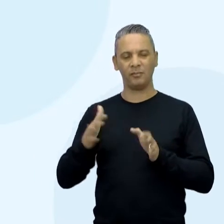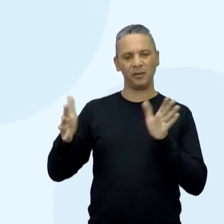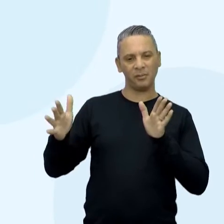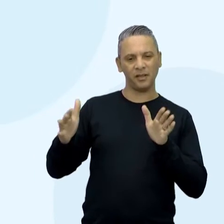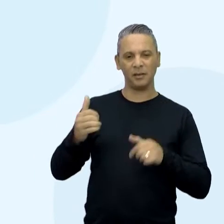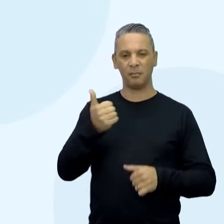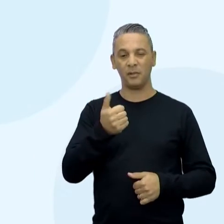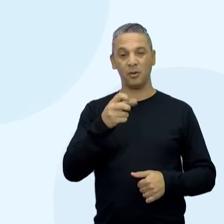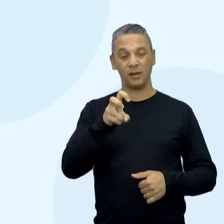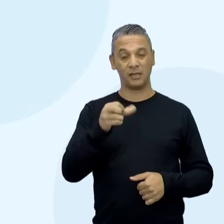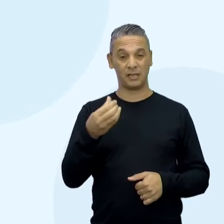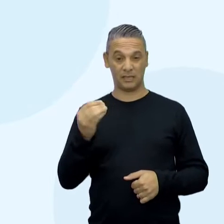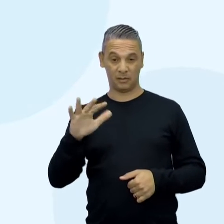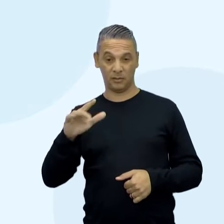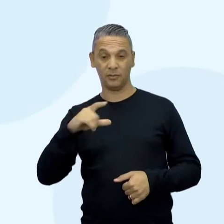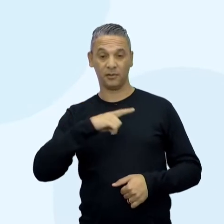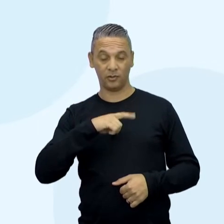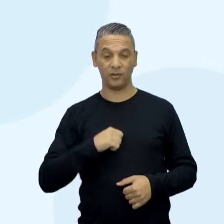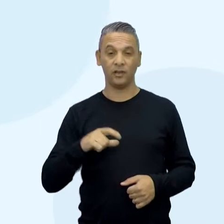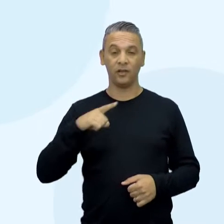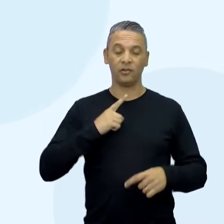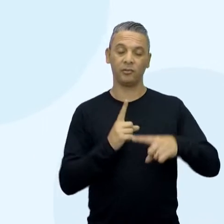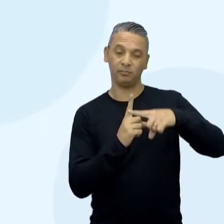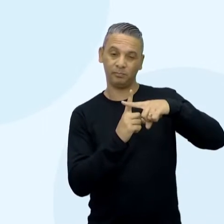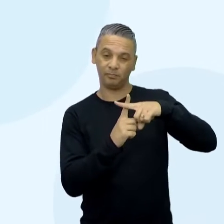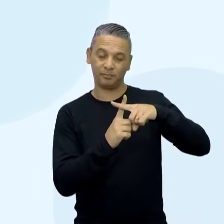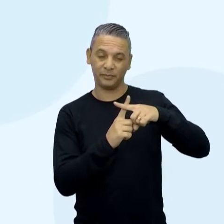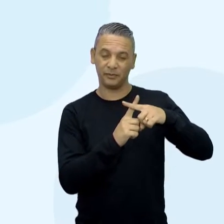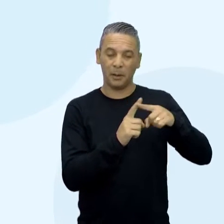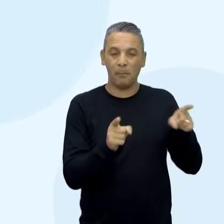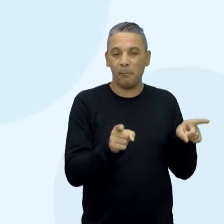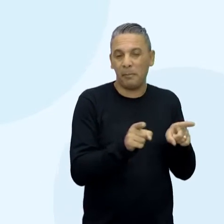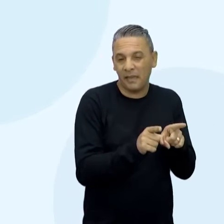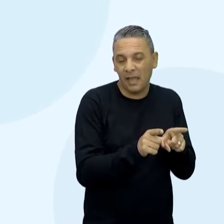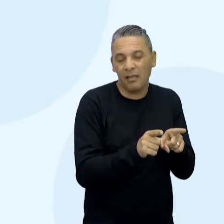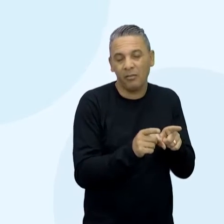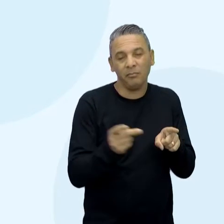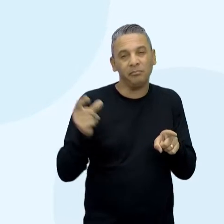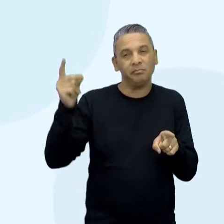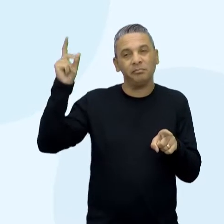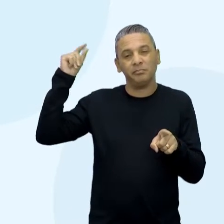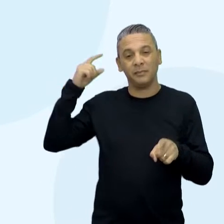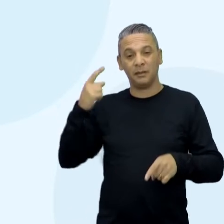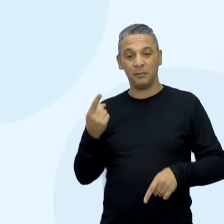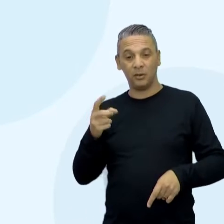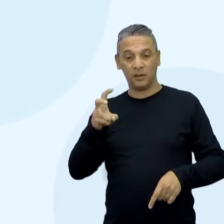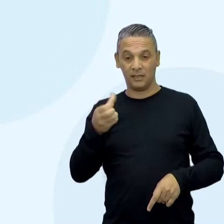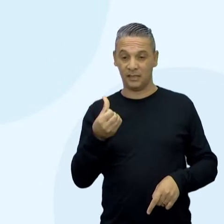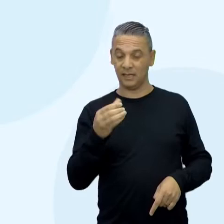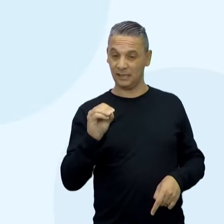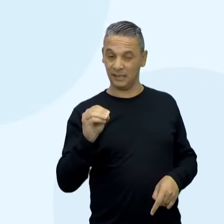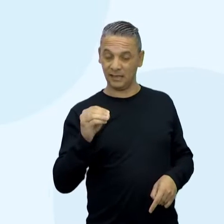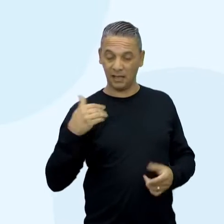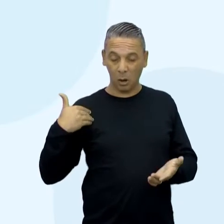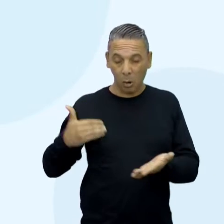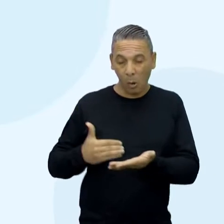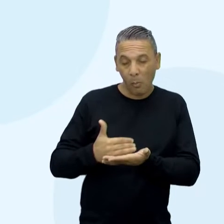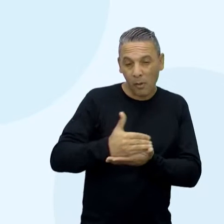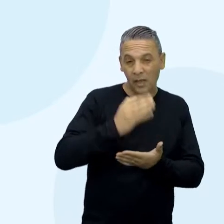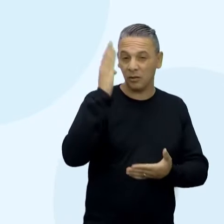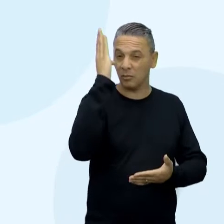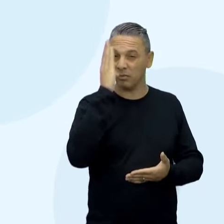de 1560. Então tinha uma capelinha que ficava no local lá em 1560, a gente está falando aí lá no começo do Brasil,